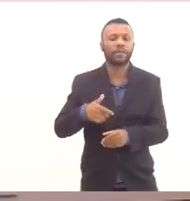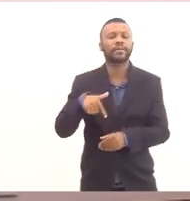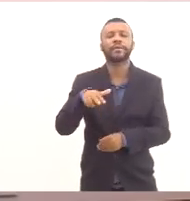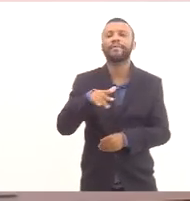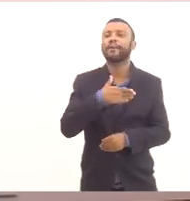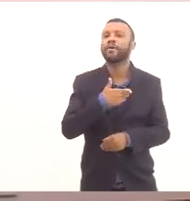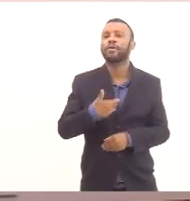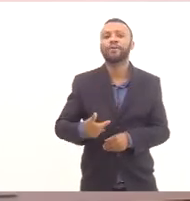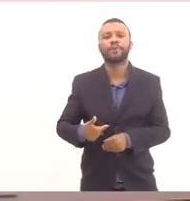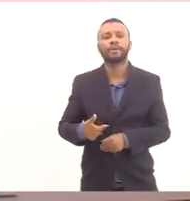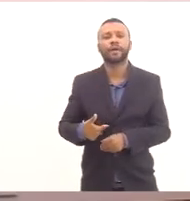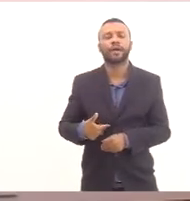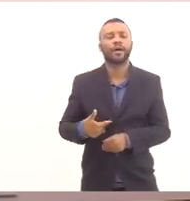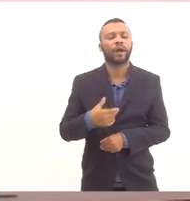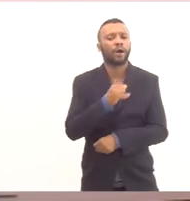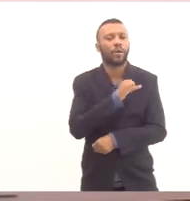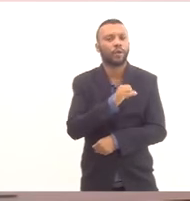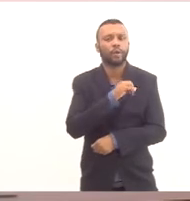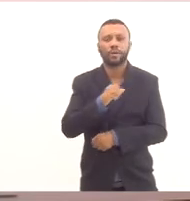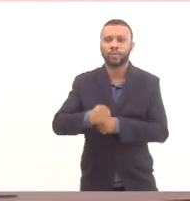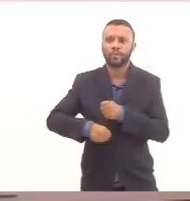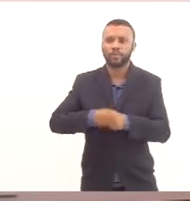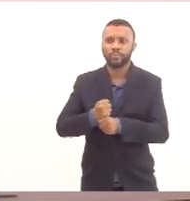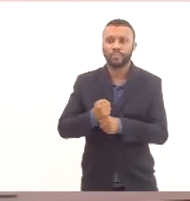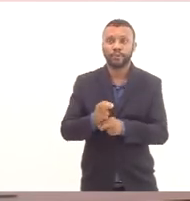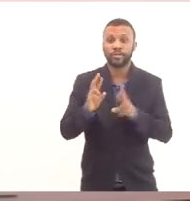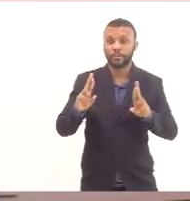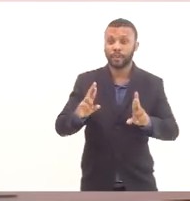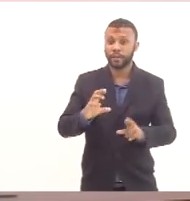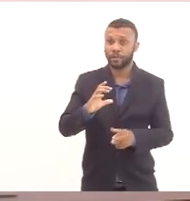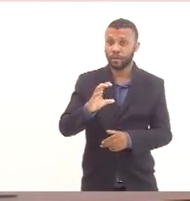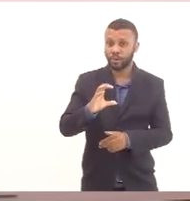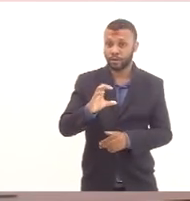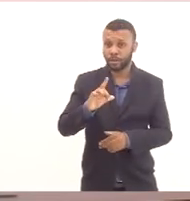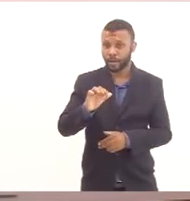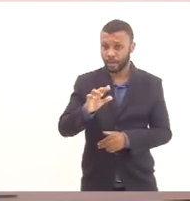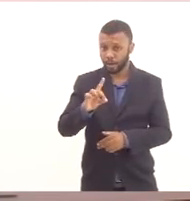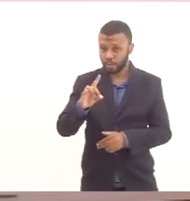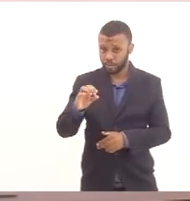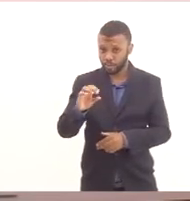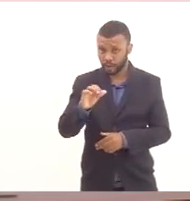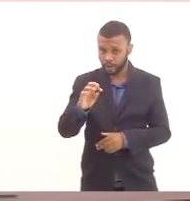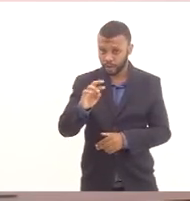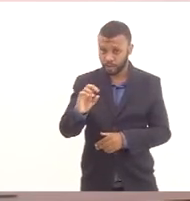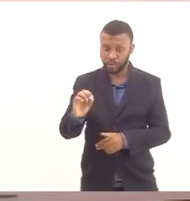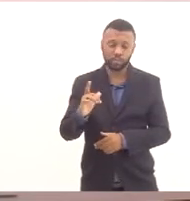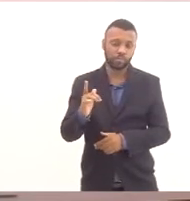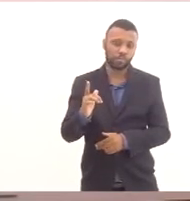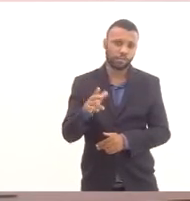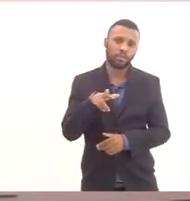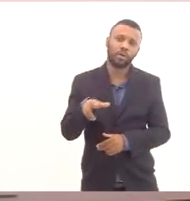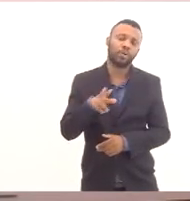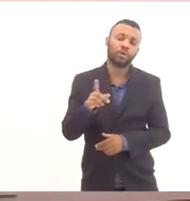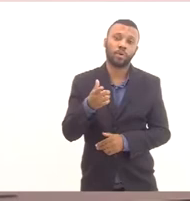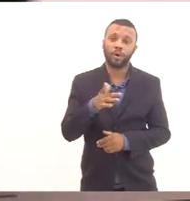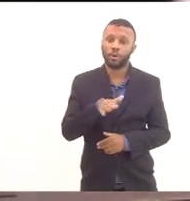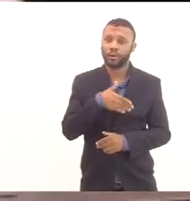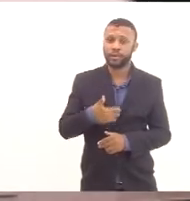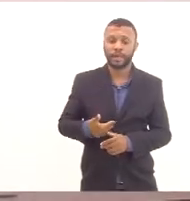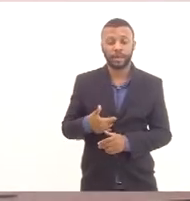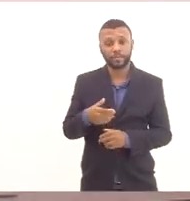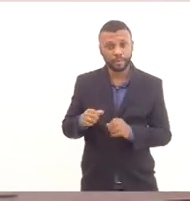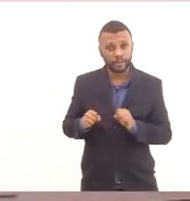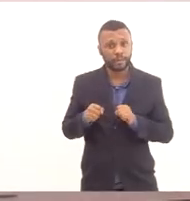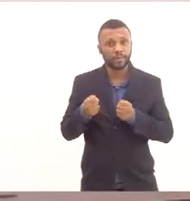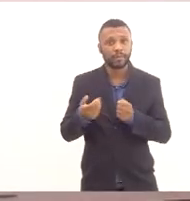governar o estado do Rio de Janeiro no próximo ano espero ver o que você tiver dos Cachos a gente não pensa garantir então isso tanto o estado garantir outra desenho